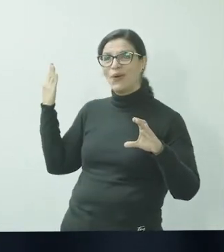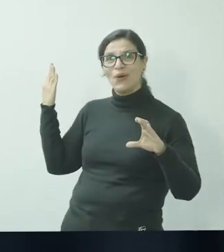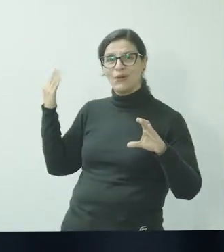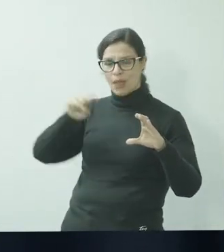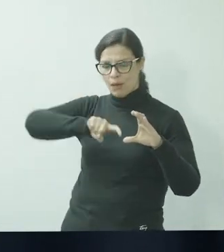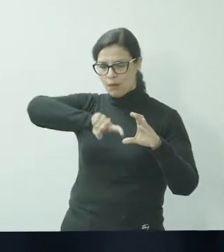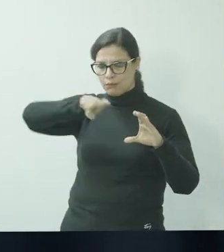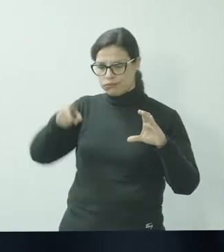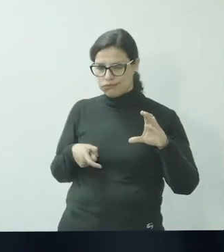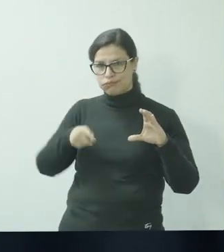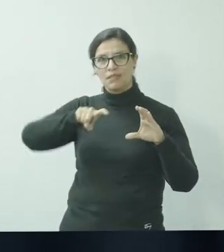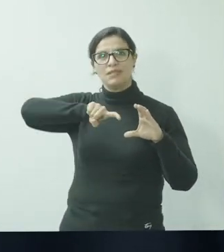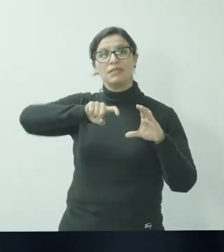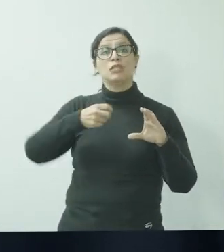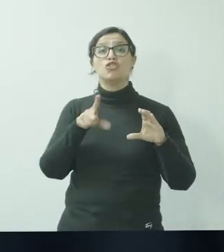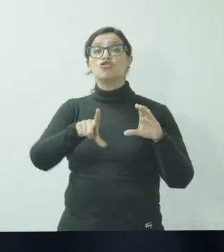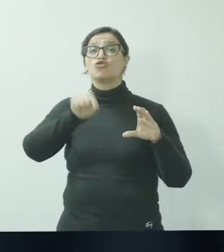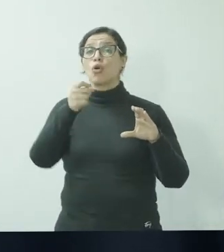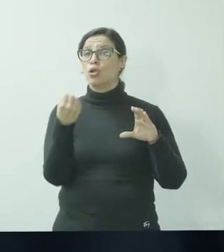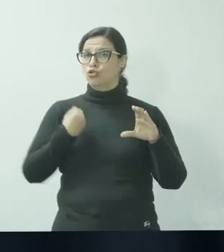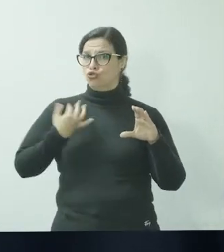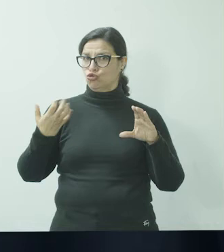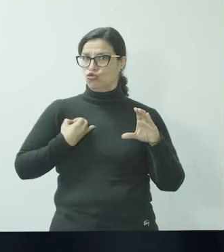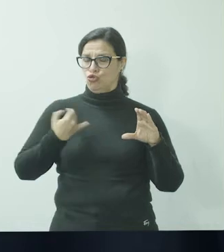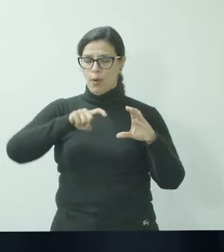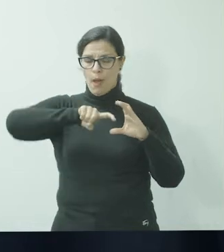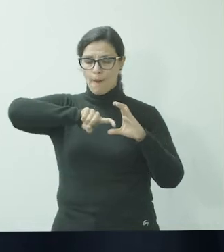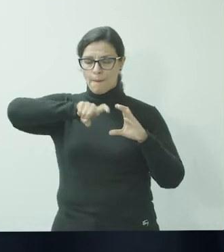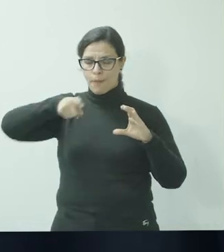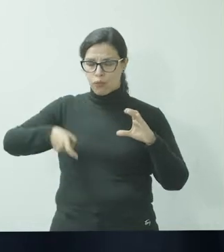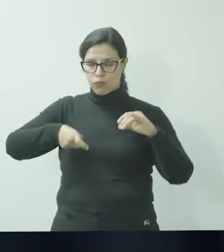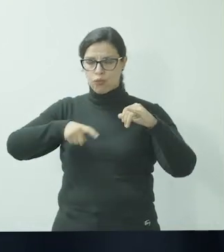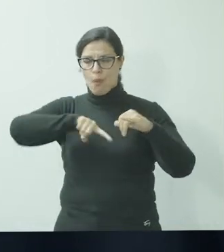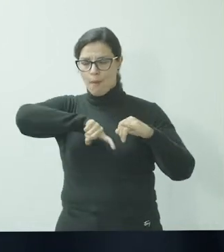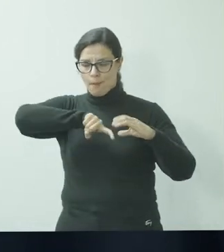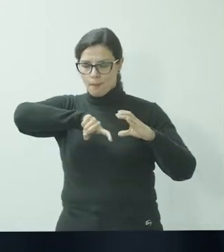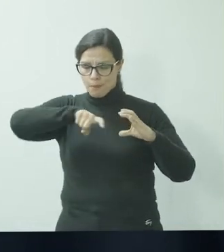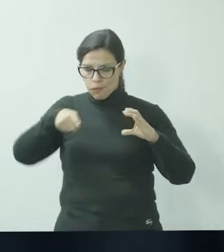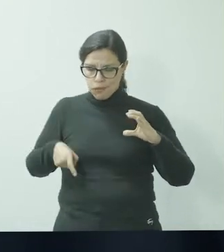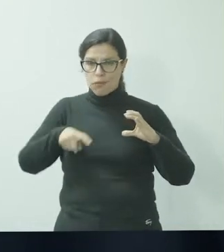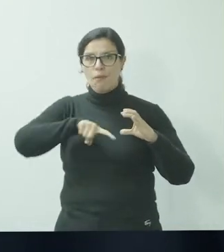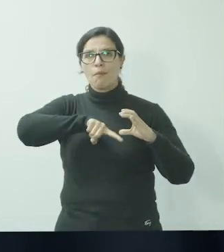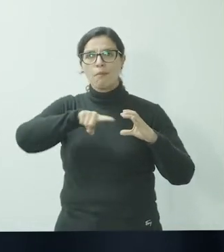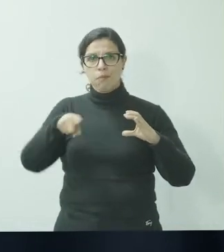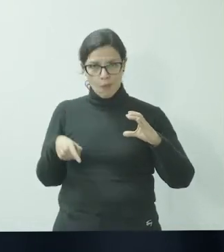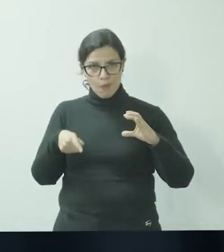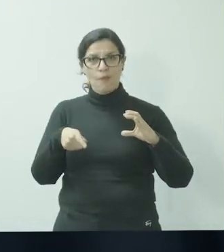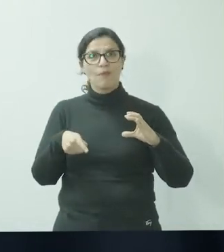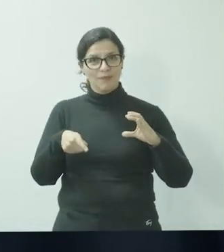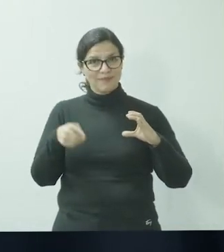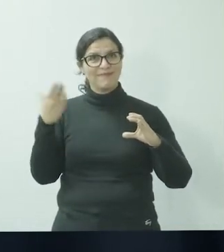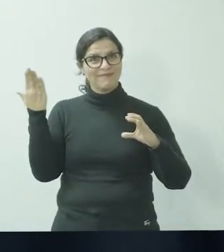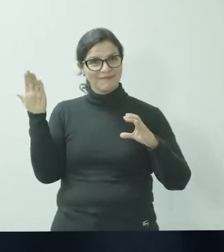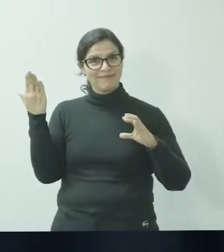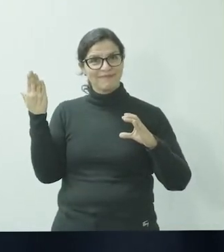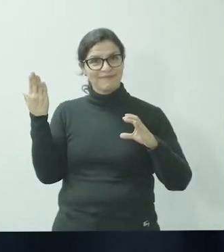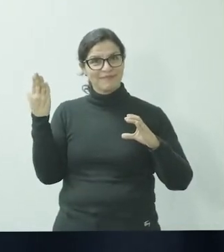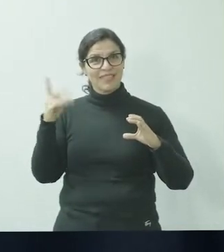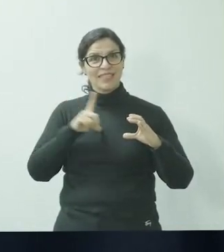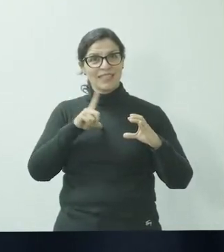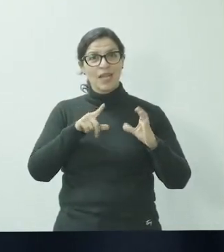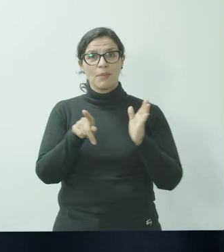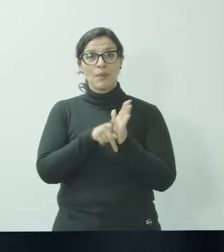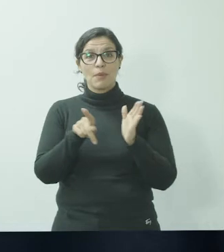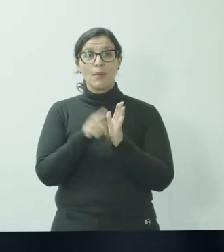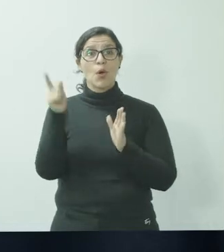girando então Ó você selecionava o número que você ia Discar e girava cada tecla